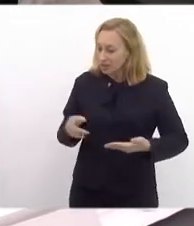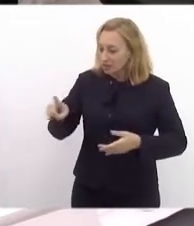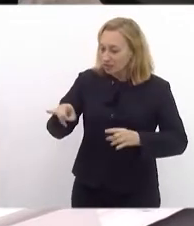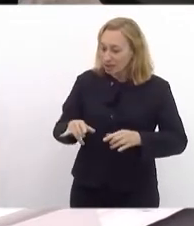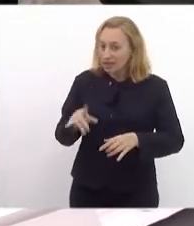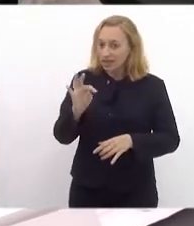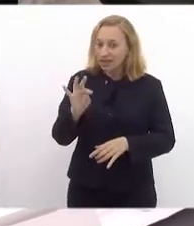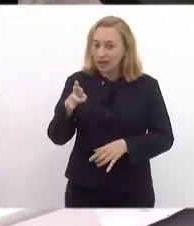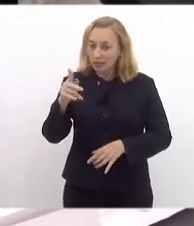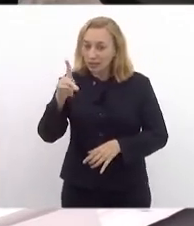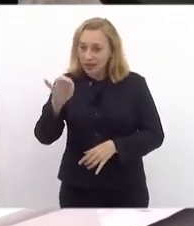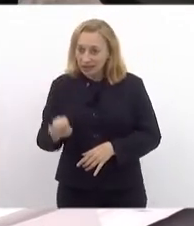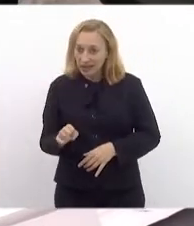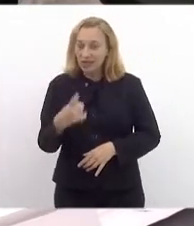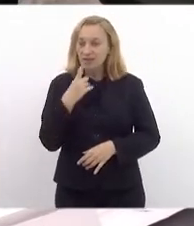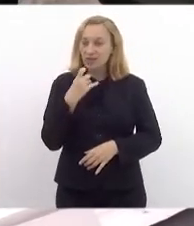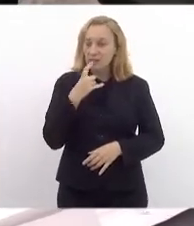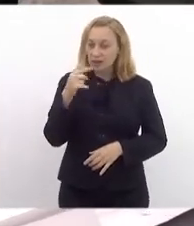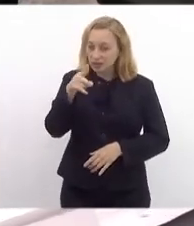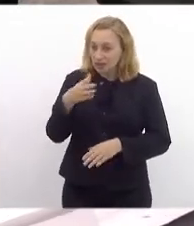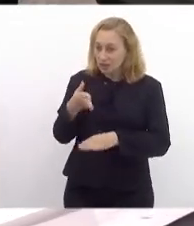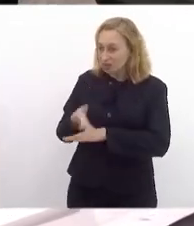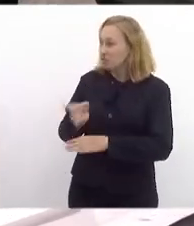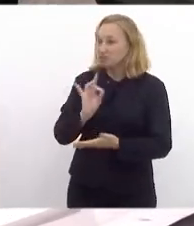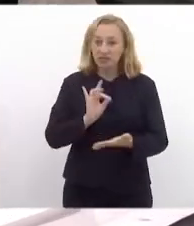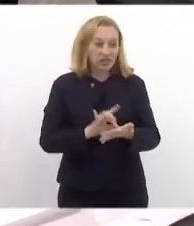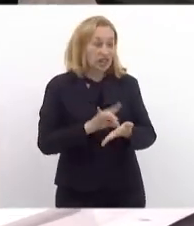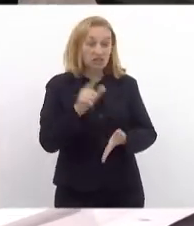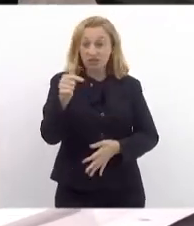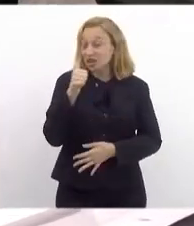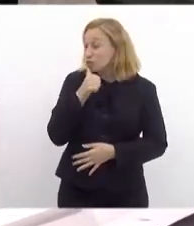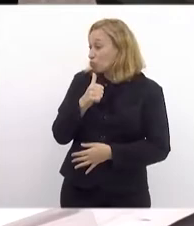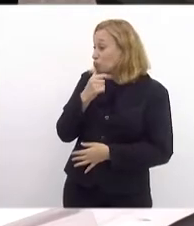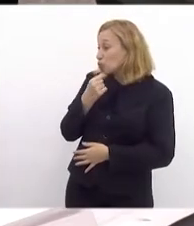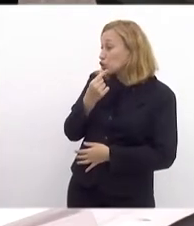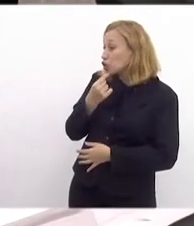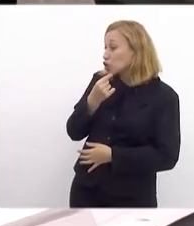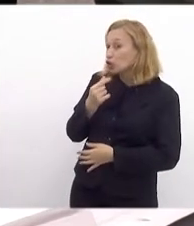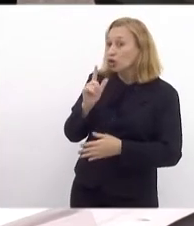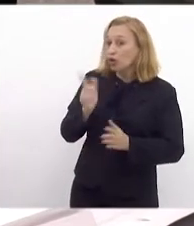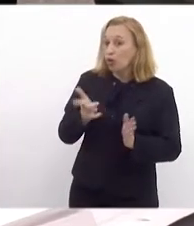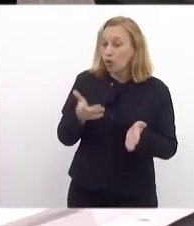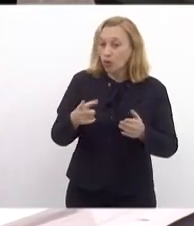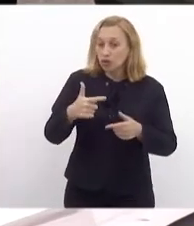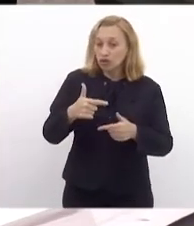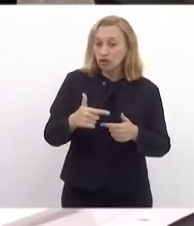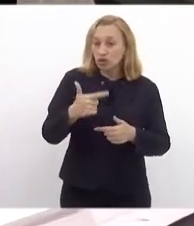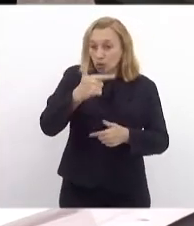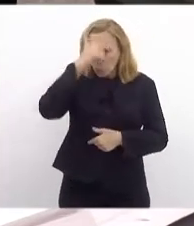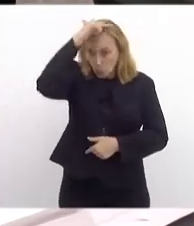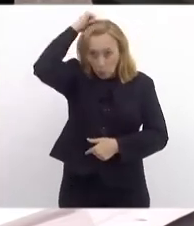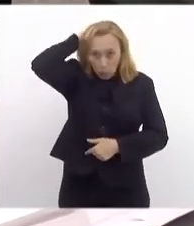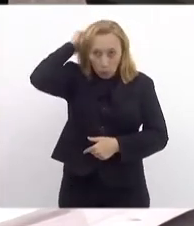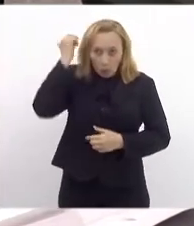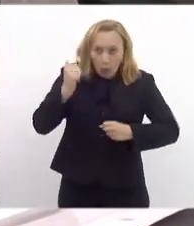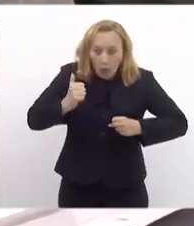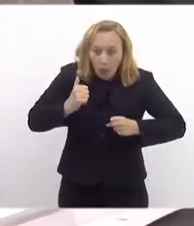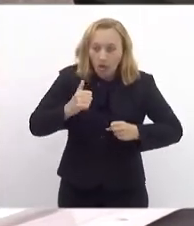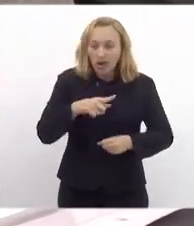quando você chegou no É verdade em 2012 e você era um menino é verdade hoje o barrigudo e careca mas enfim em